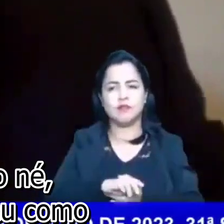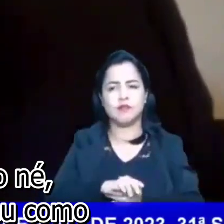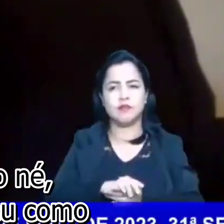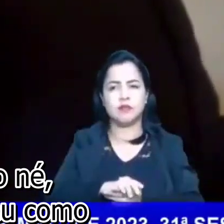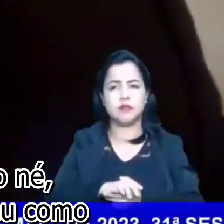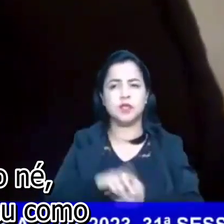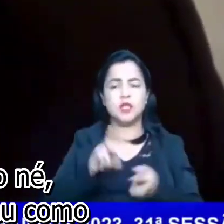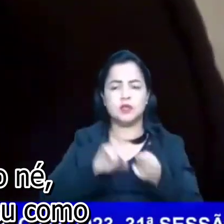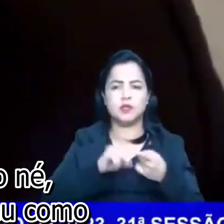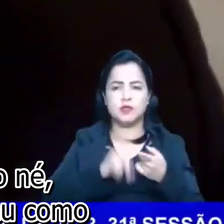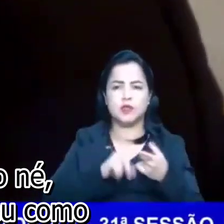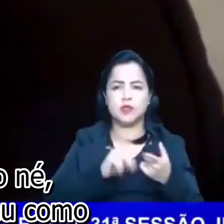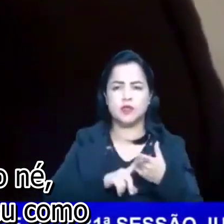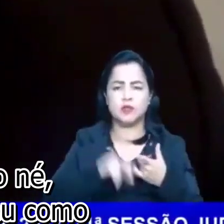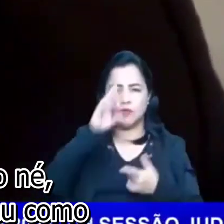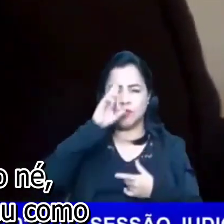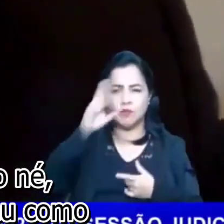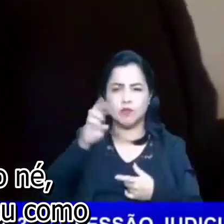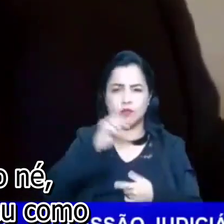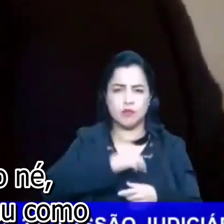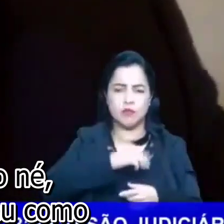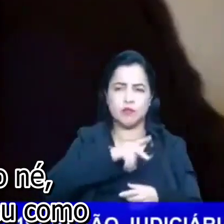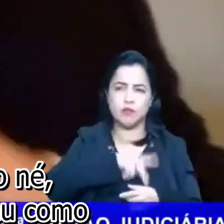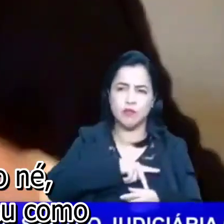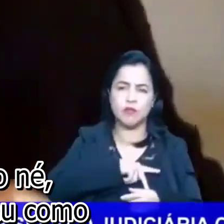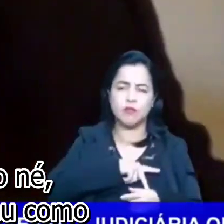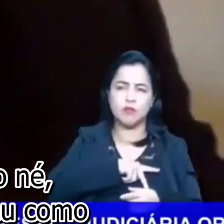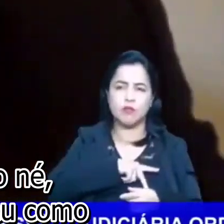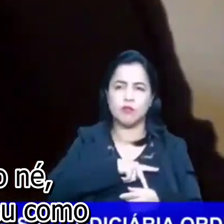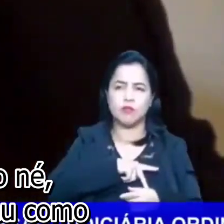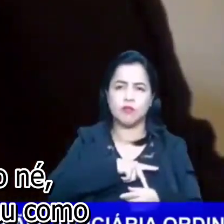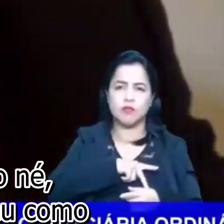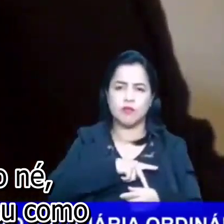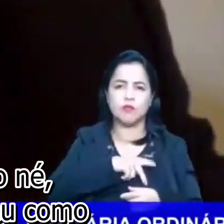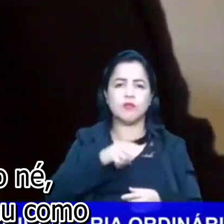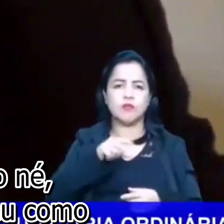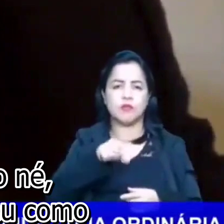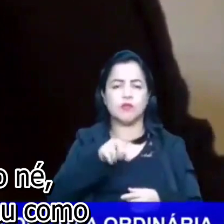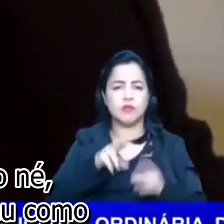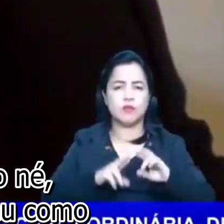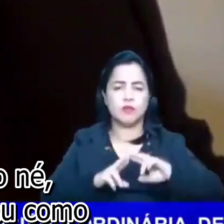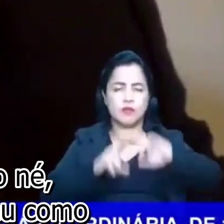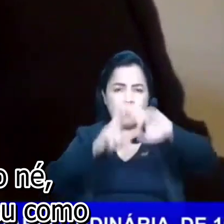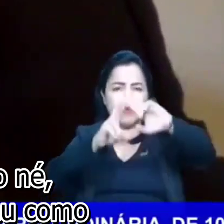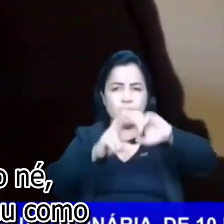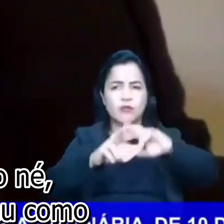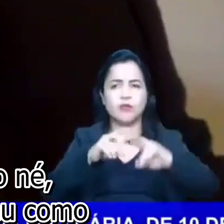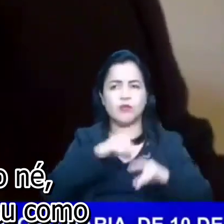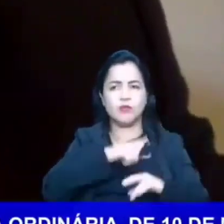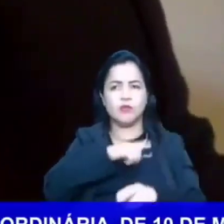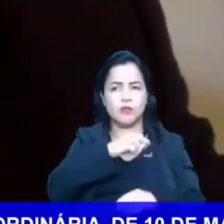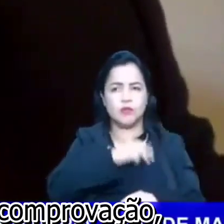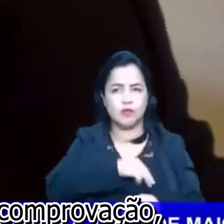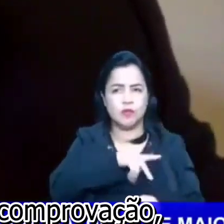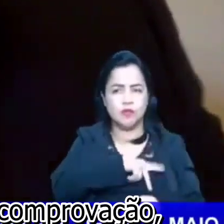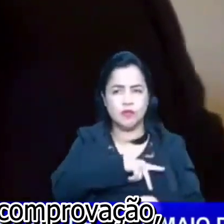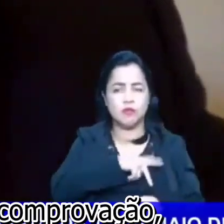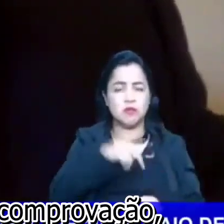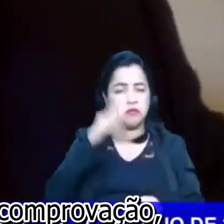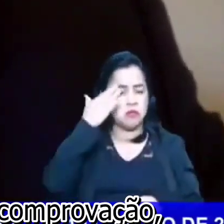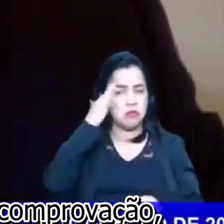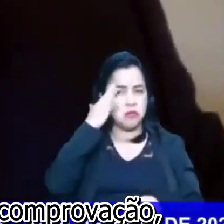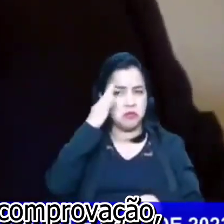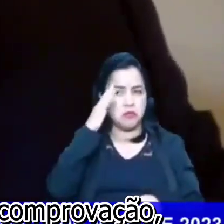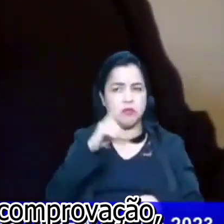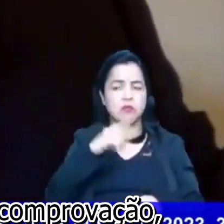Também, Sua Excelência, o Ministério Público, né, o representante do Ministério Público, entendeu como a